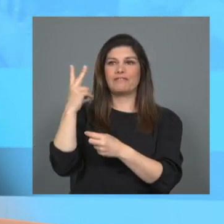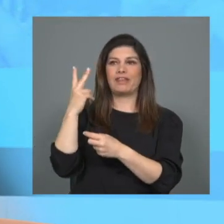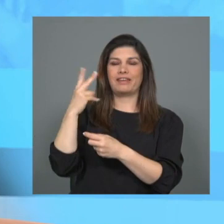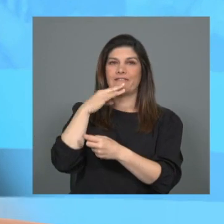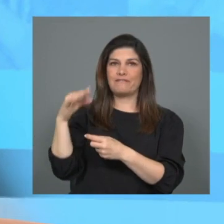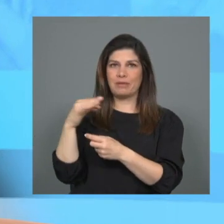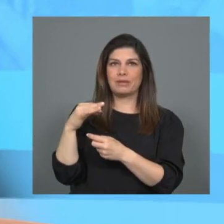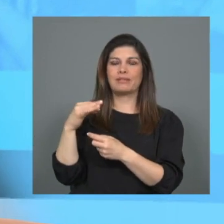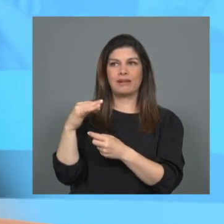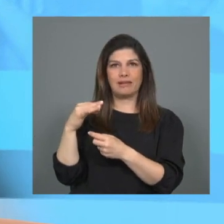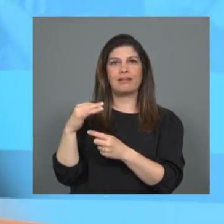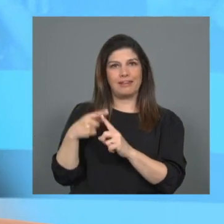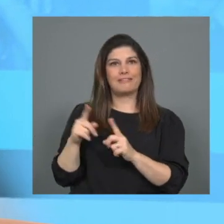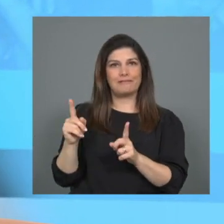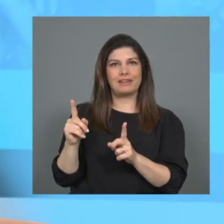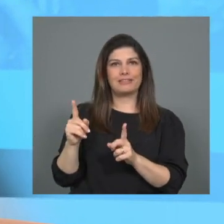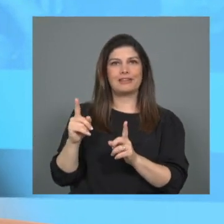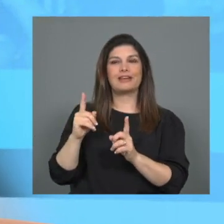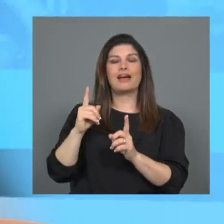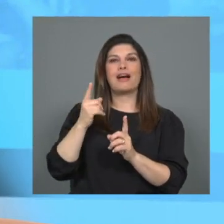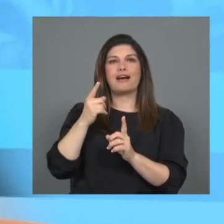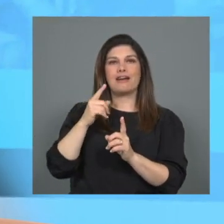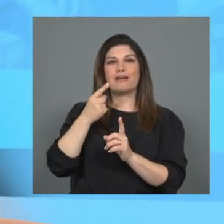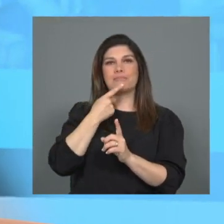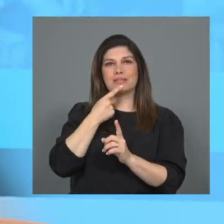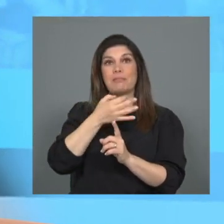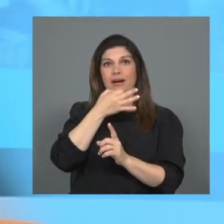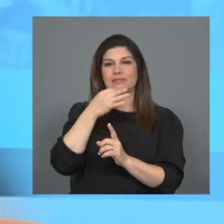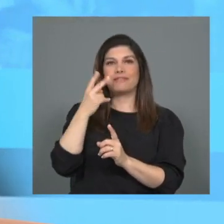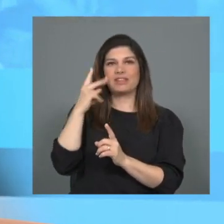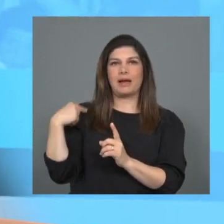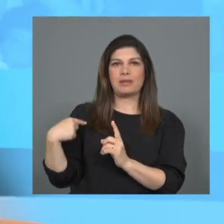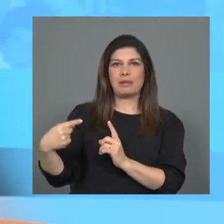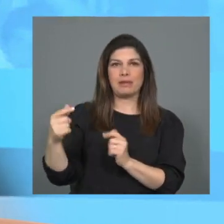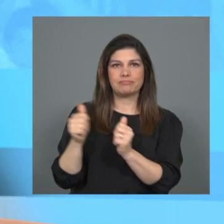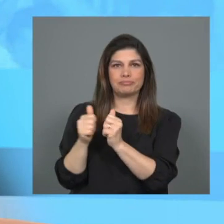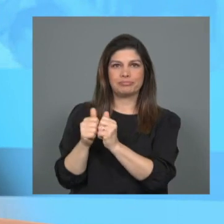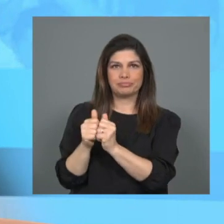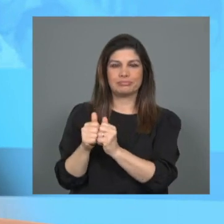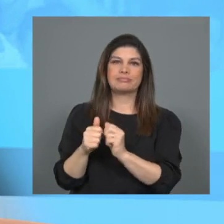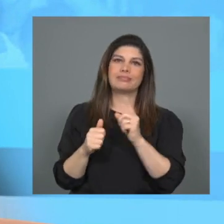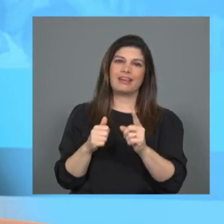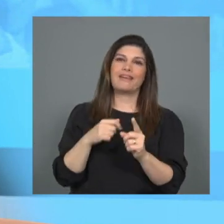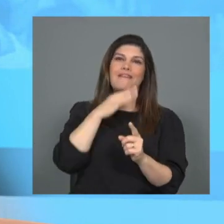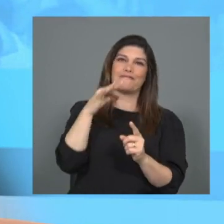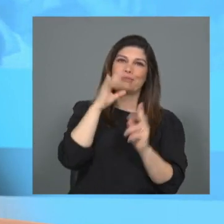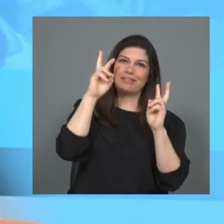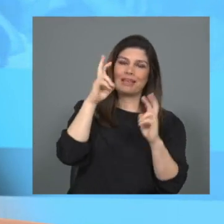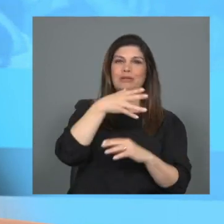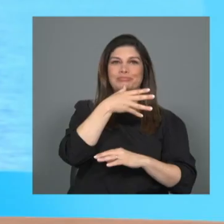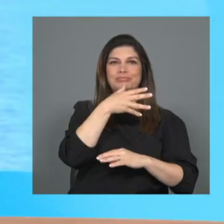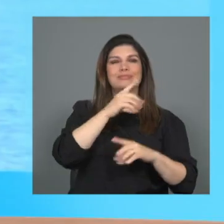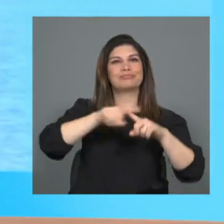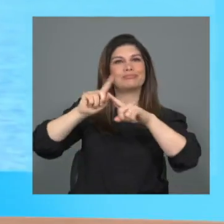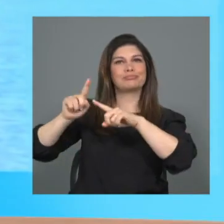passar pelo realismo de todos os dias. E foi essa verdade da família que passou nos muitos testemunhos que foram ouvidos. Sim,